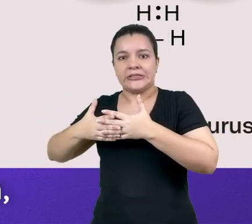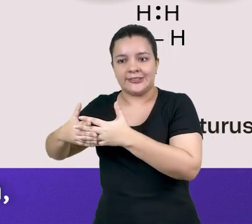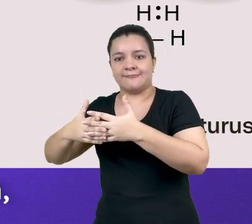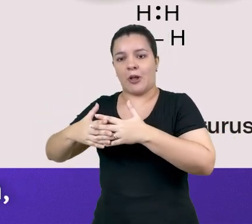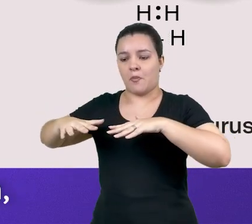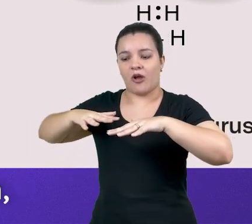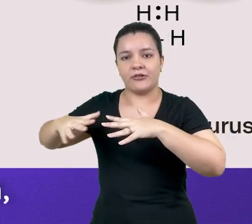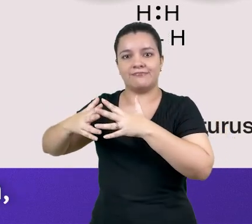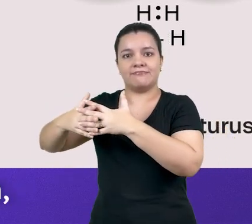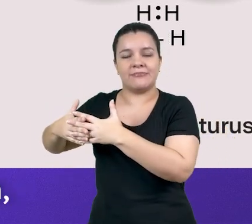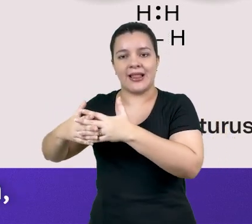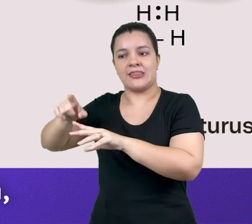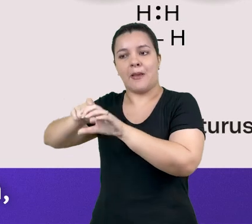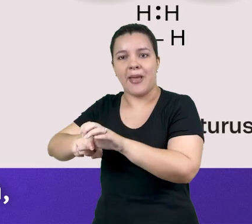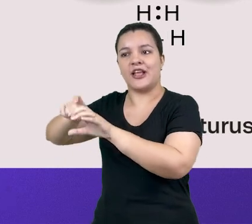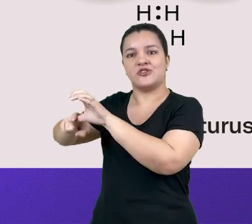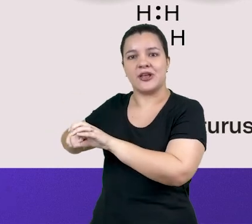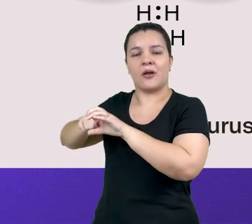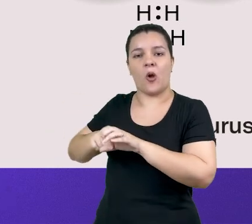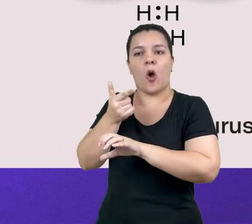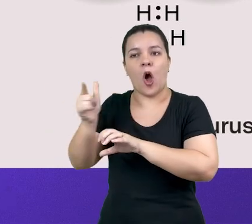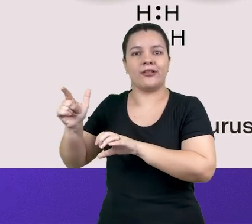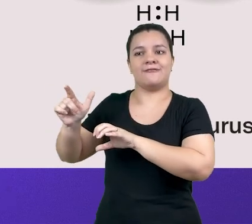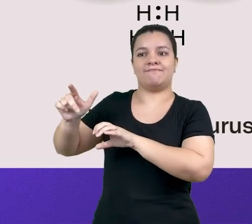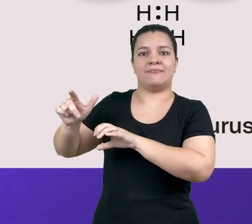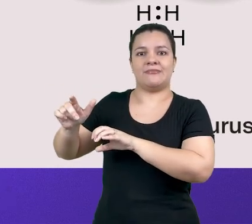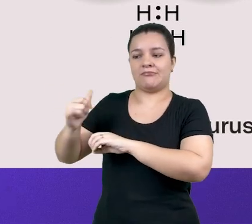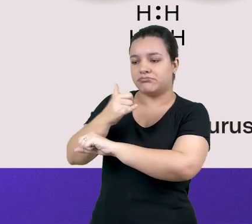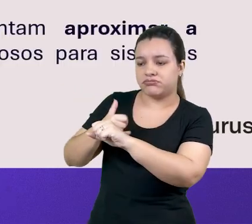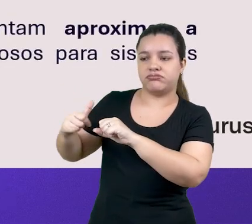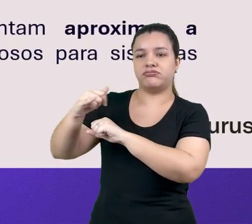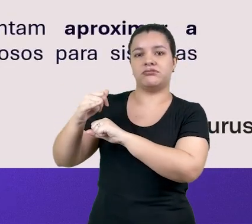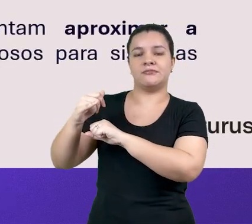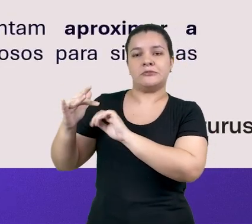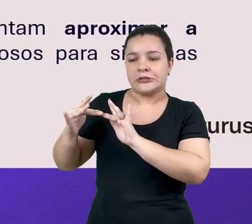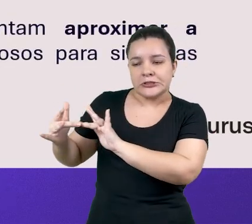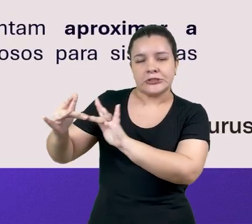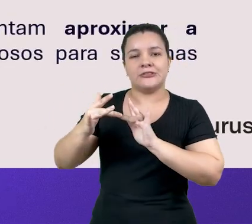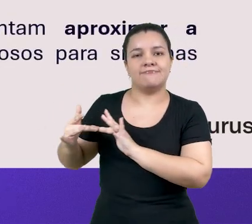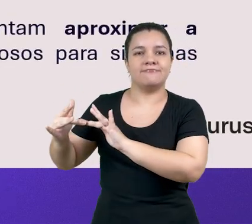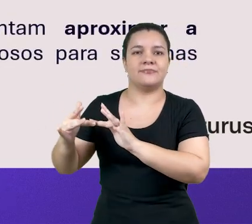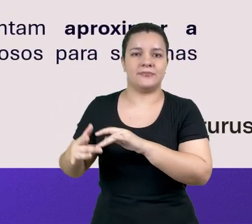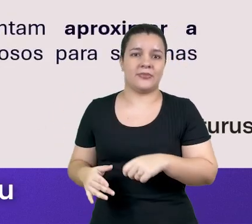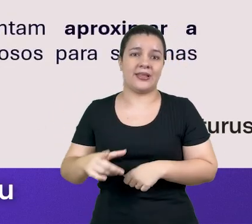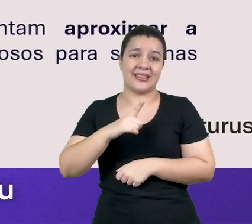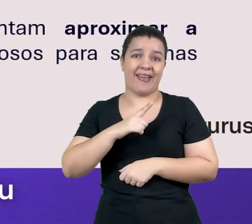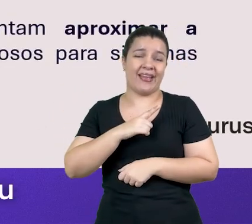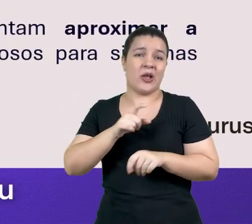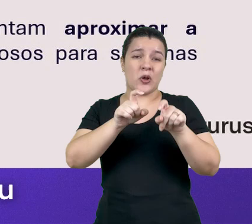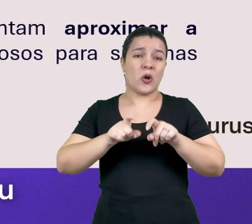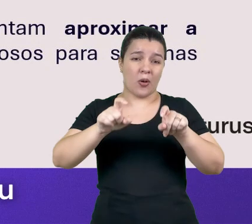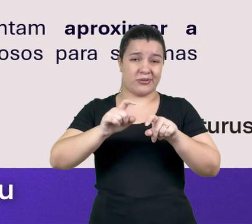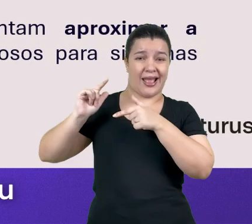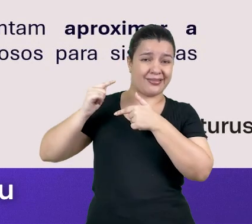elétron faz, depende de outro elétron, ou depende de outros vários elétrons. A computação clássica, às vezes, não representa